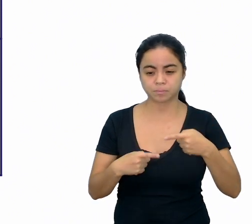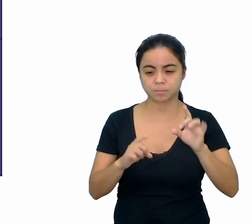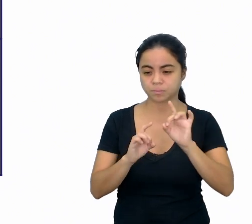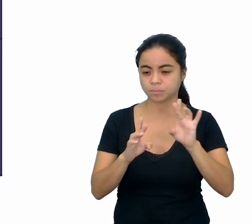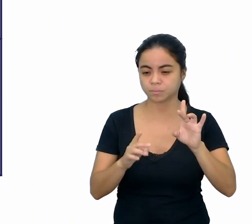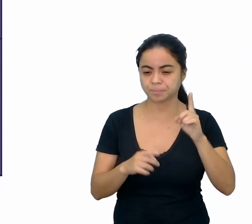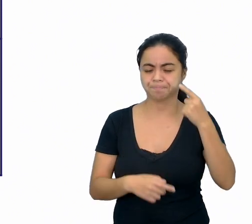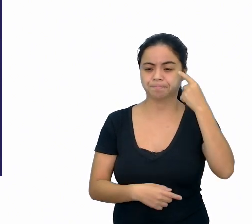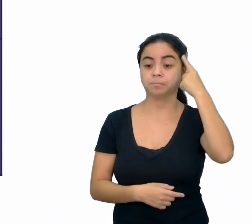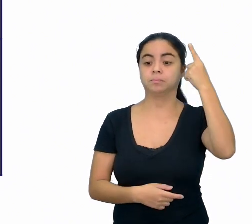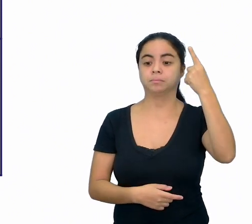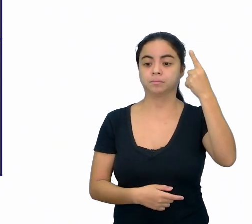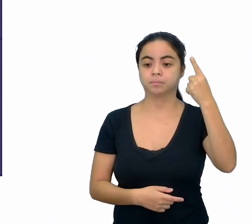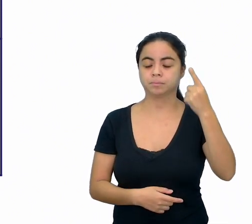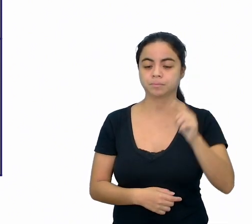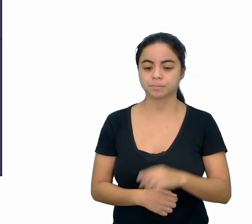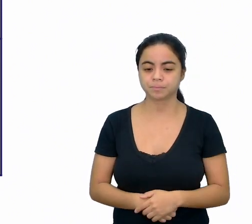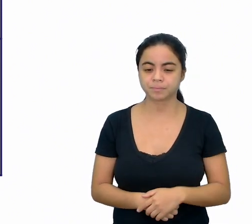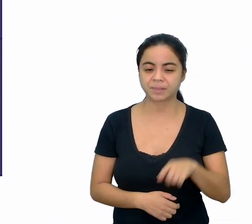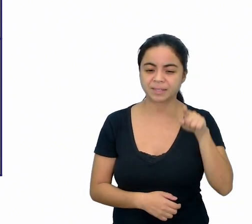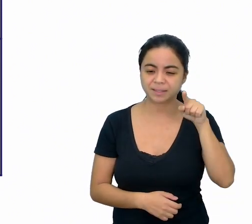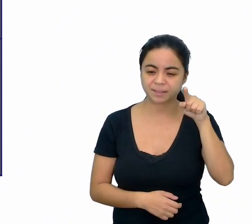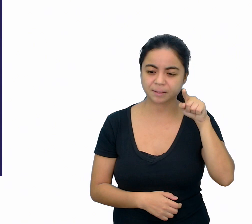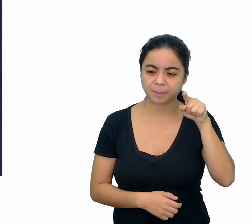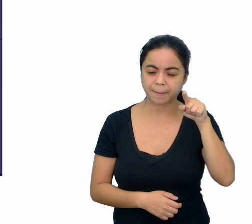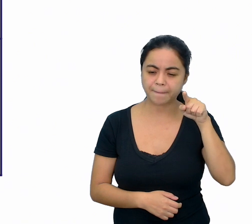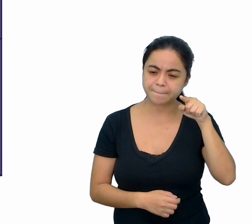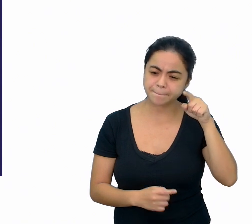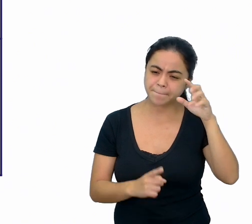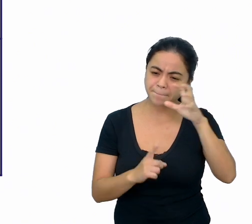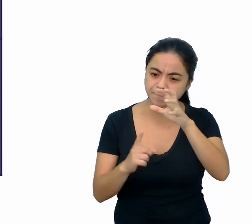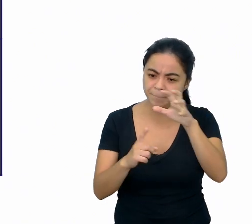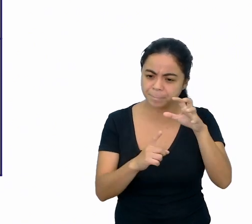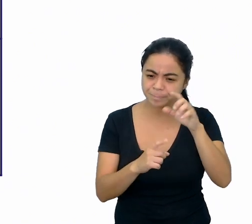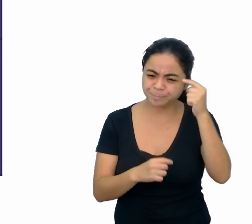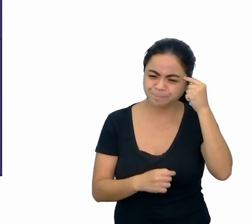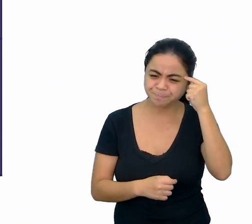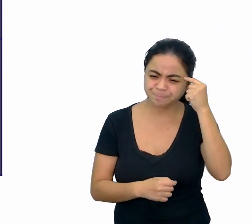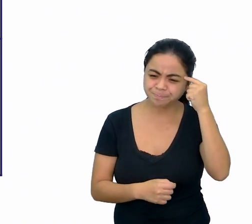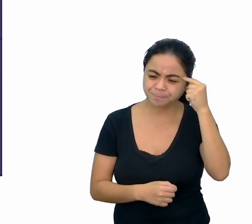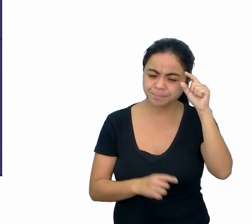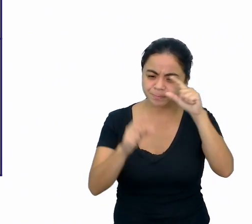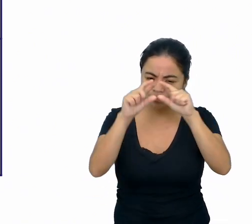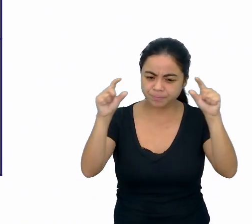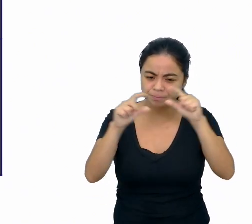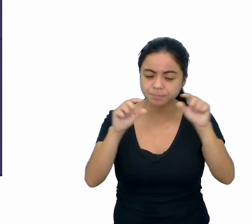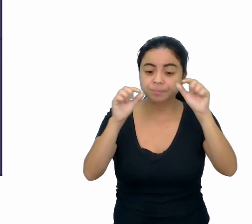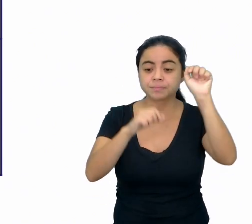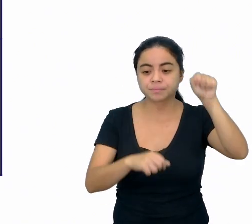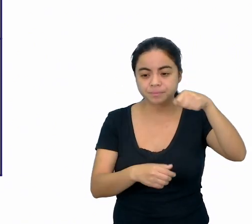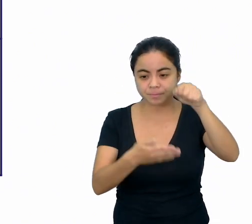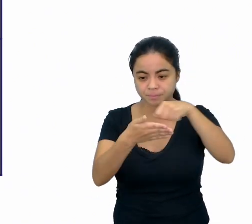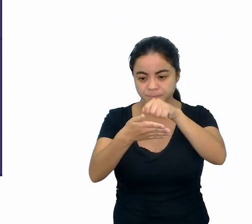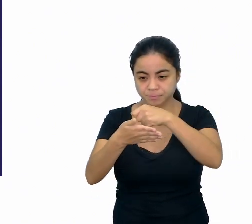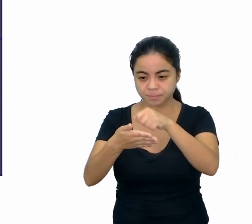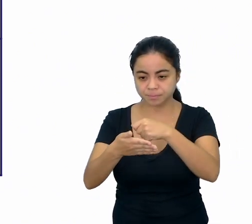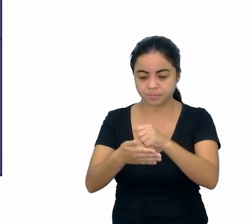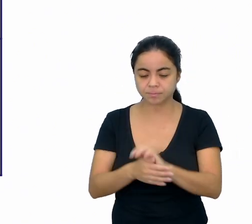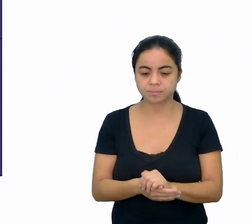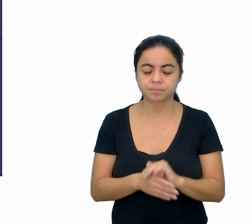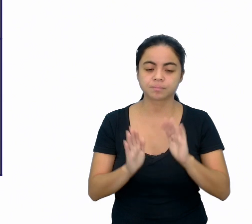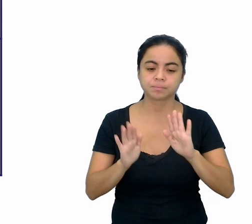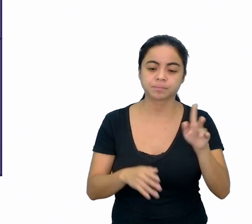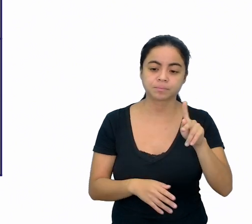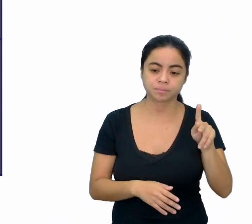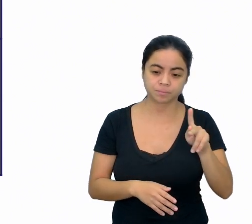adivinhar, certo? É inferir de que conto se trata e escrever os títulos. Mas, professores, como foi